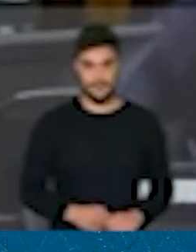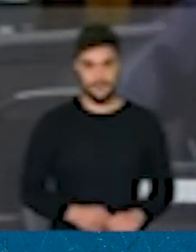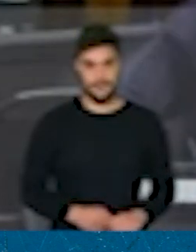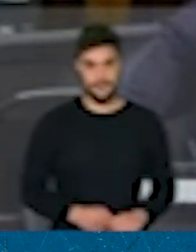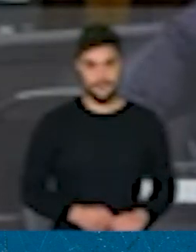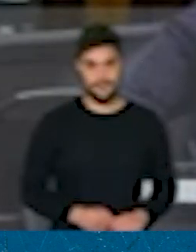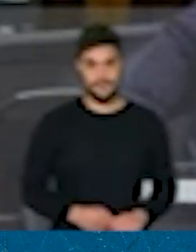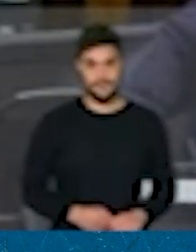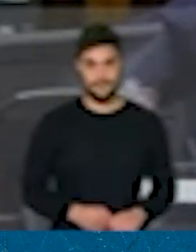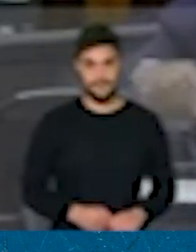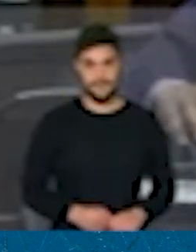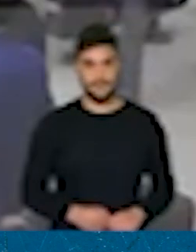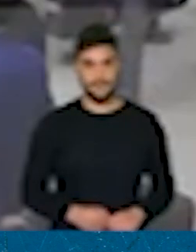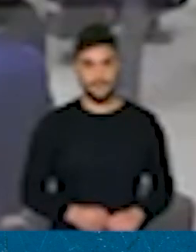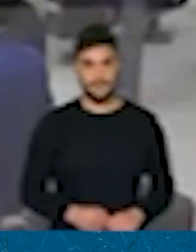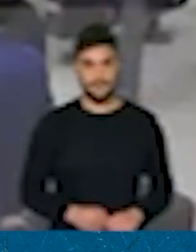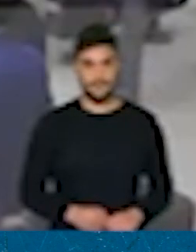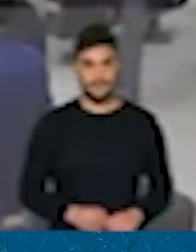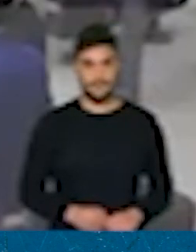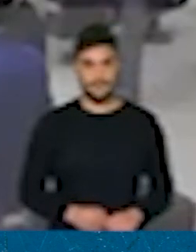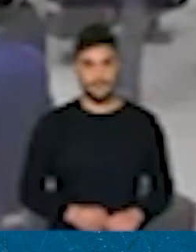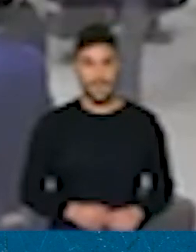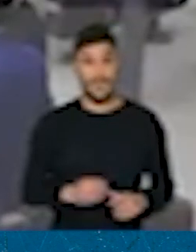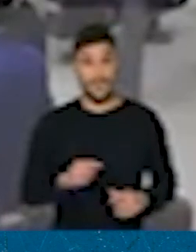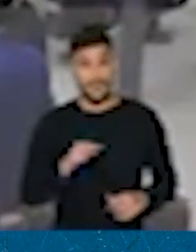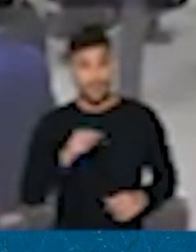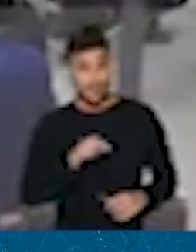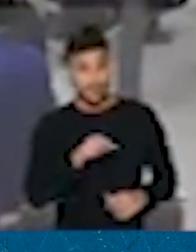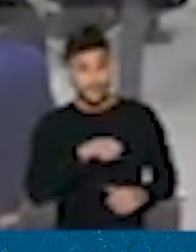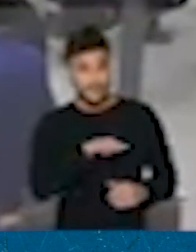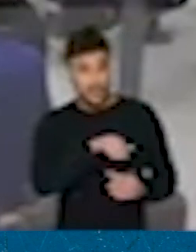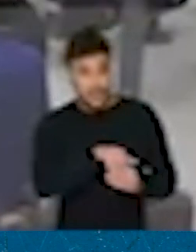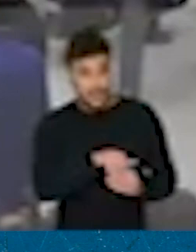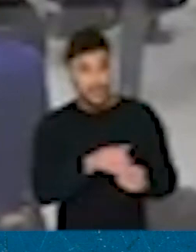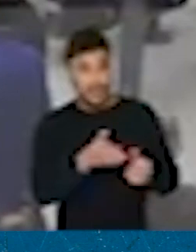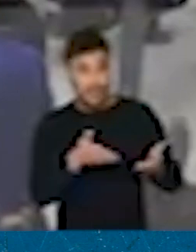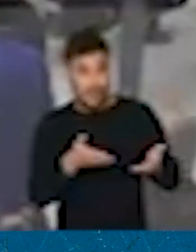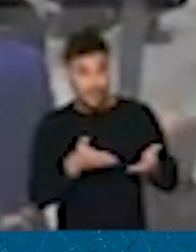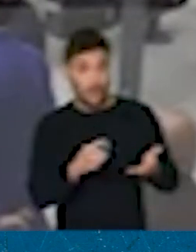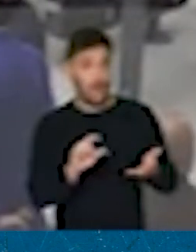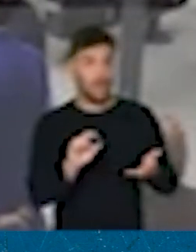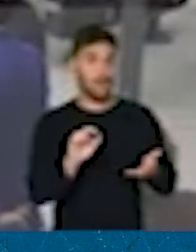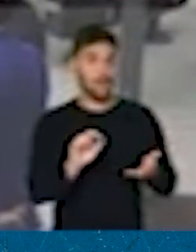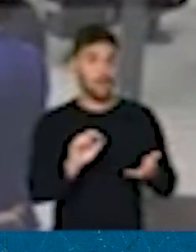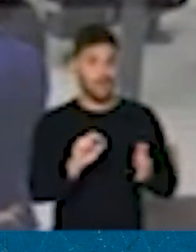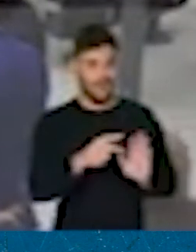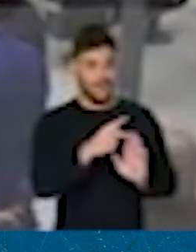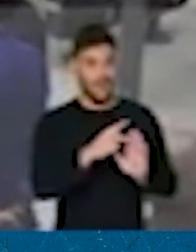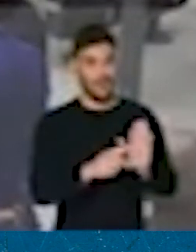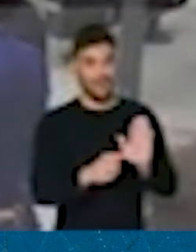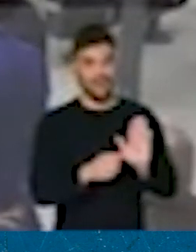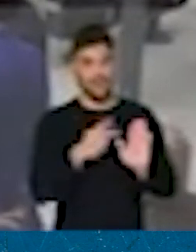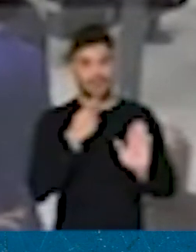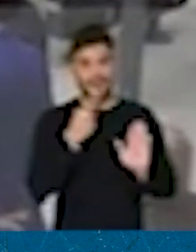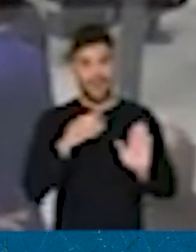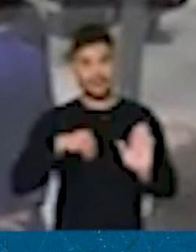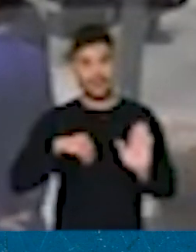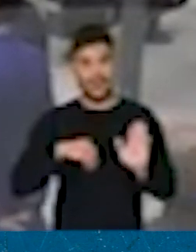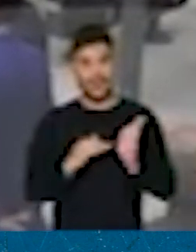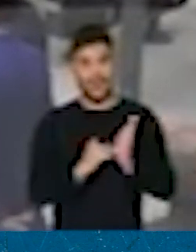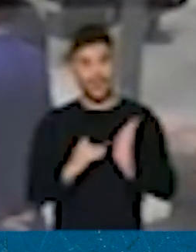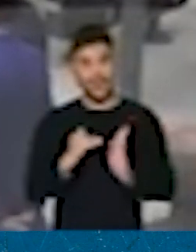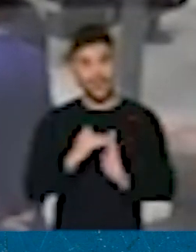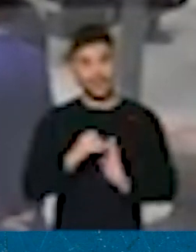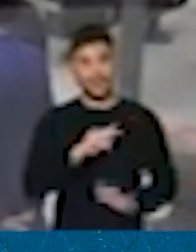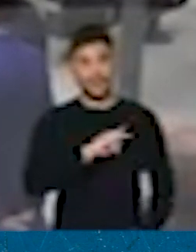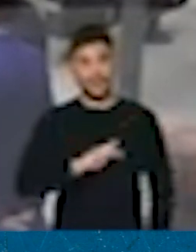votação relâmpago, a Câmara dos Deputados aprovou um decreto legislativo que eleva para mais de R$ 46 mil reais o salário